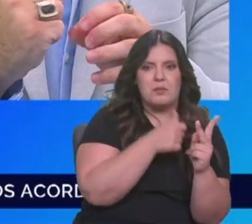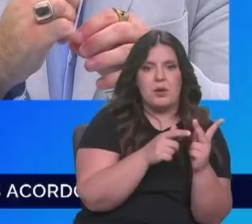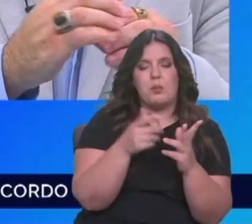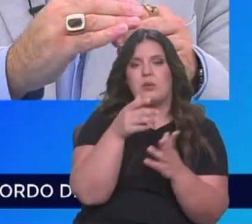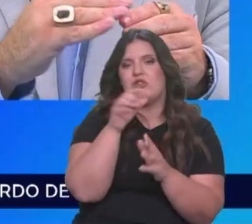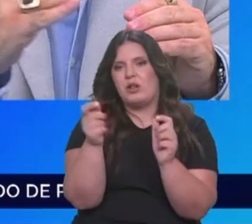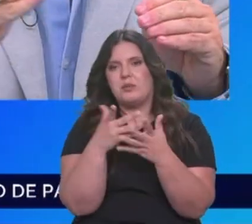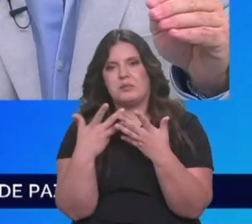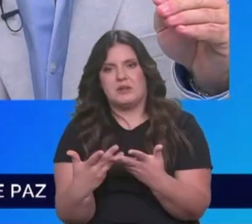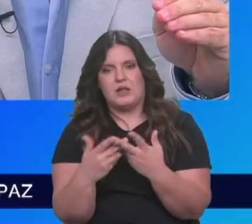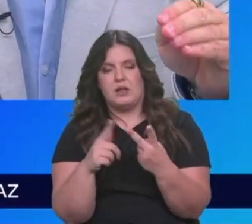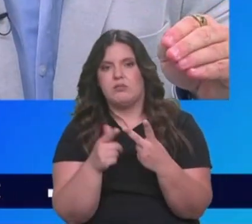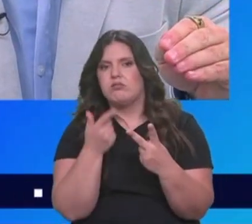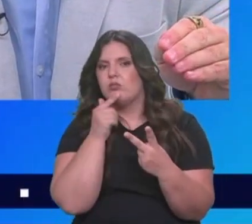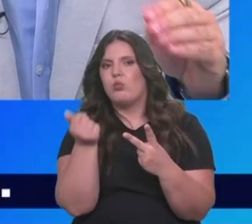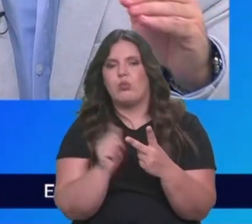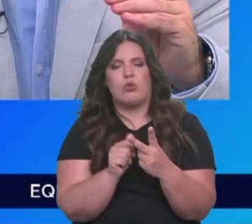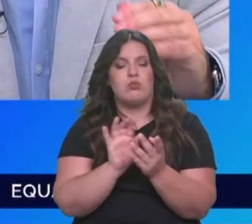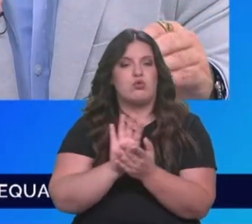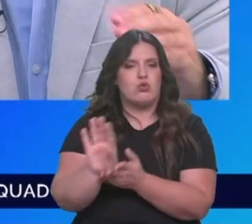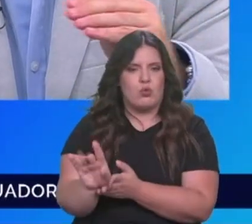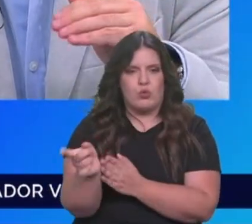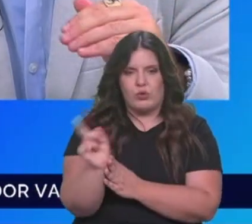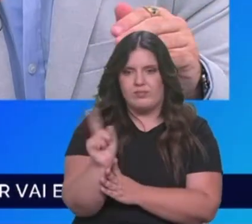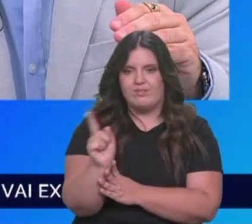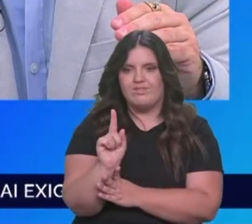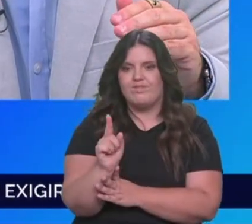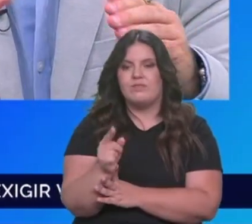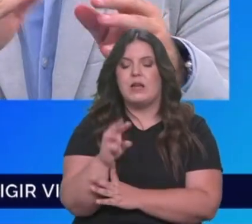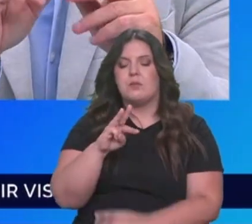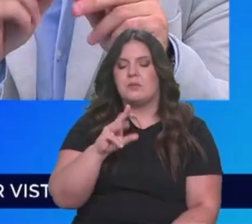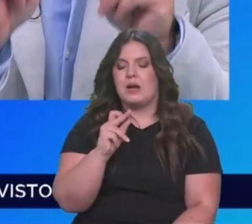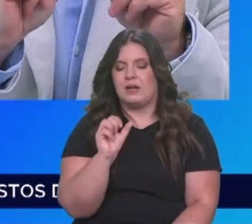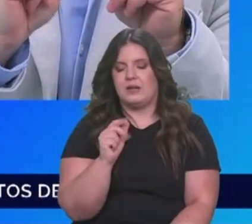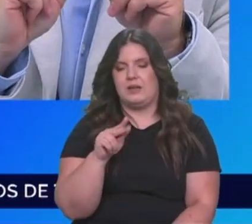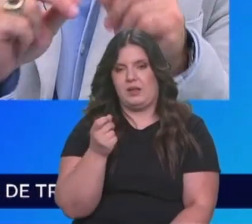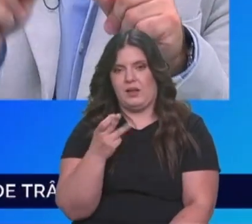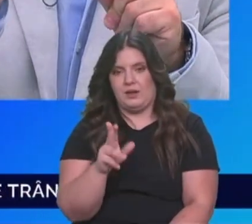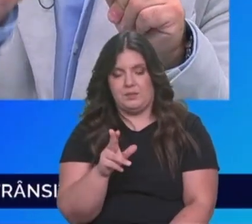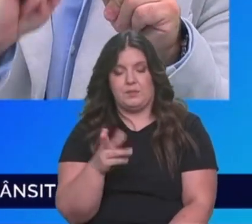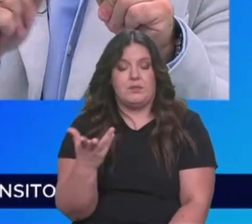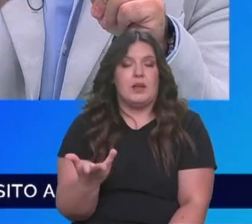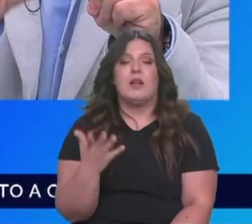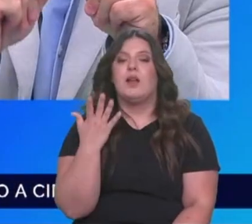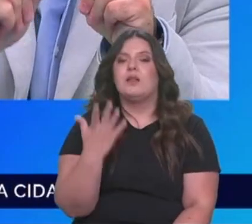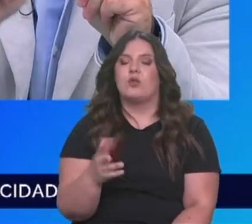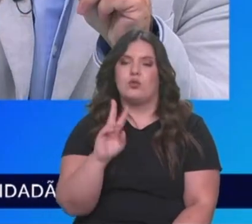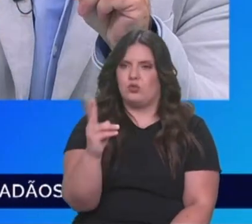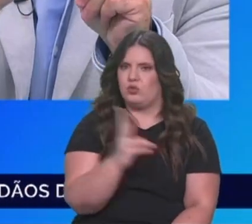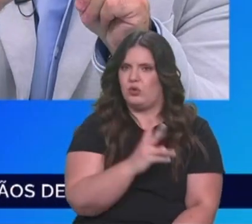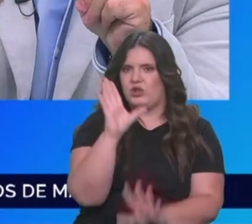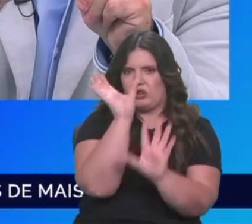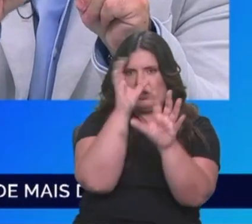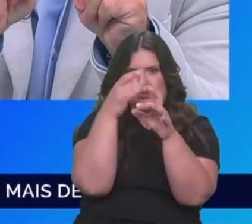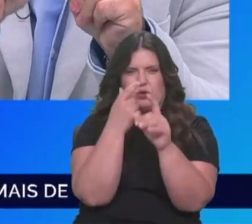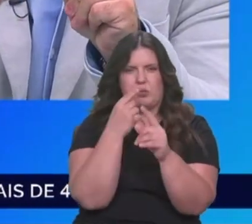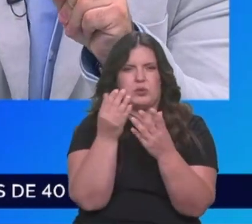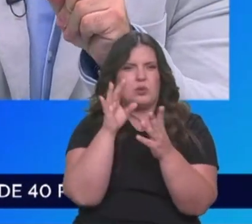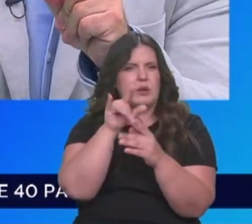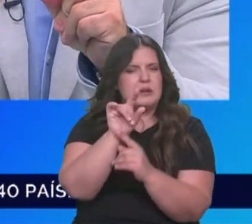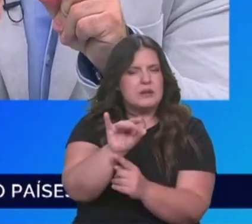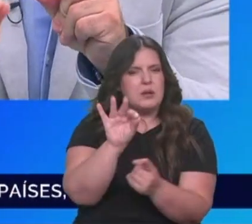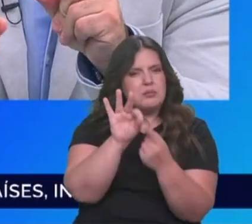massa, não podemos excluir as magnetares. De qualquer forma, estes dois telescópios dão-nos uma